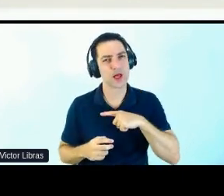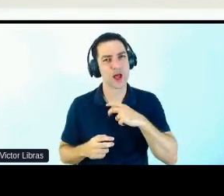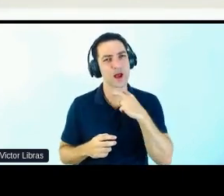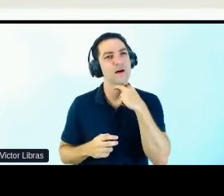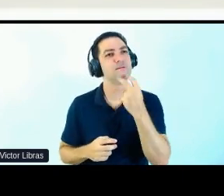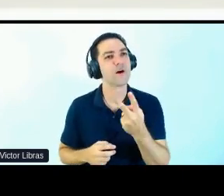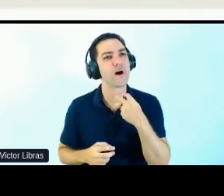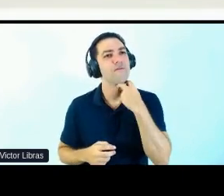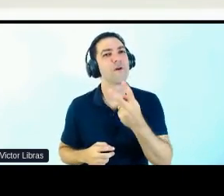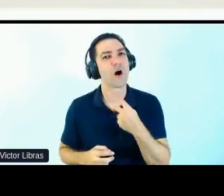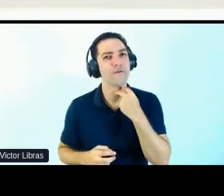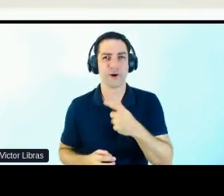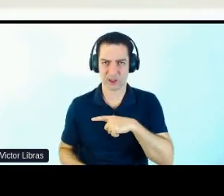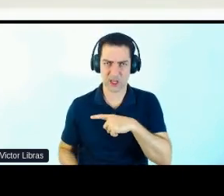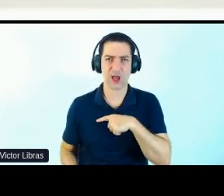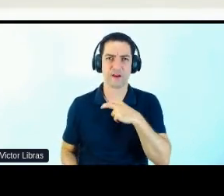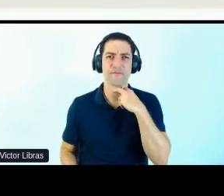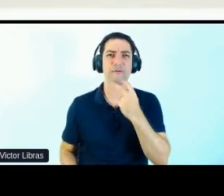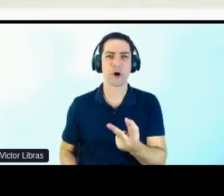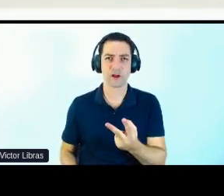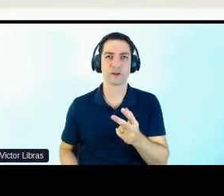voz e